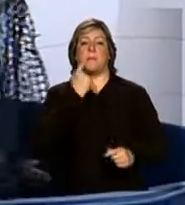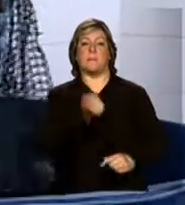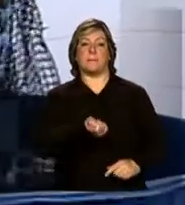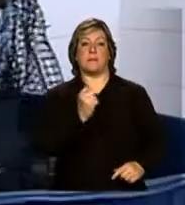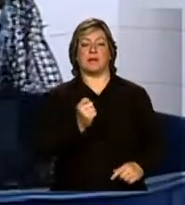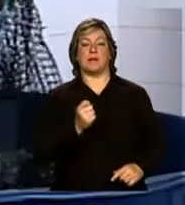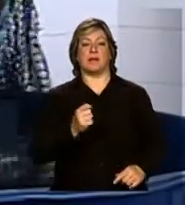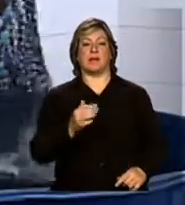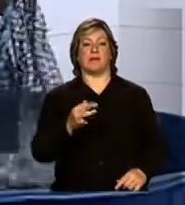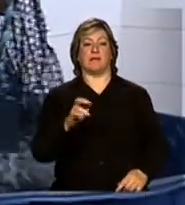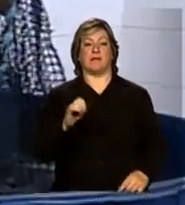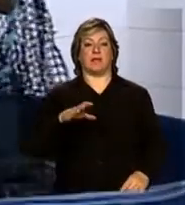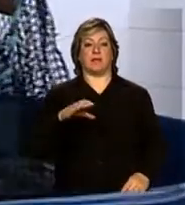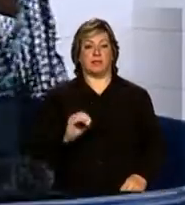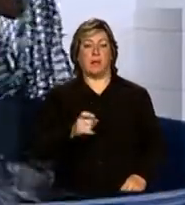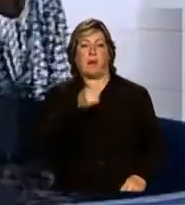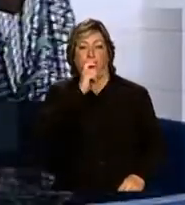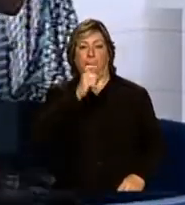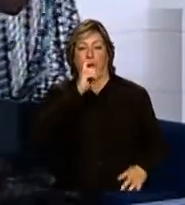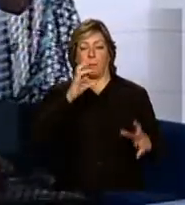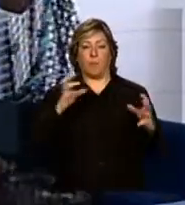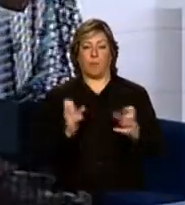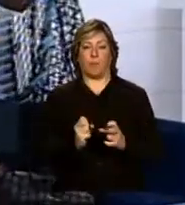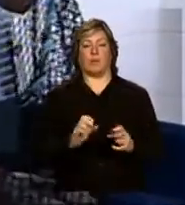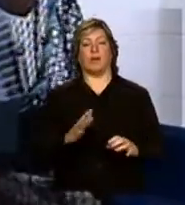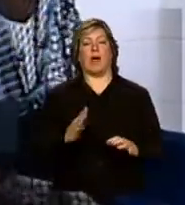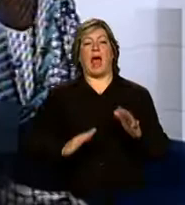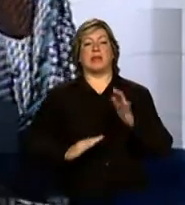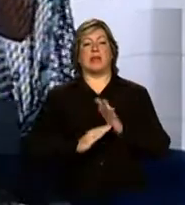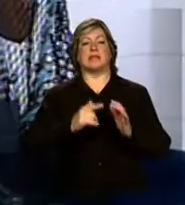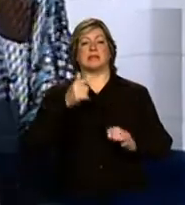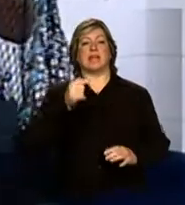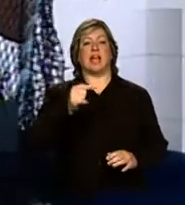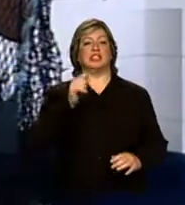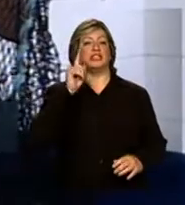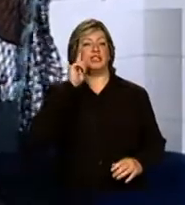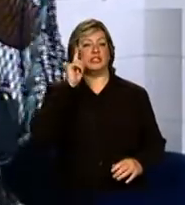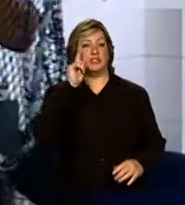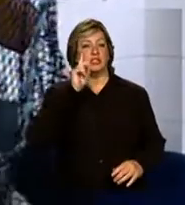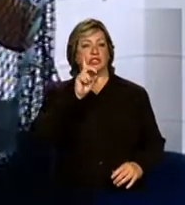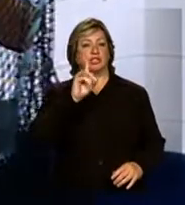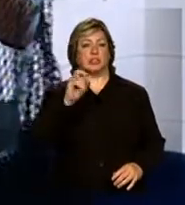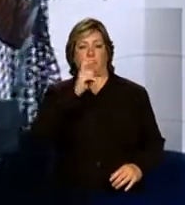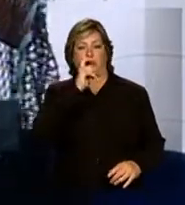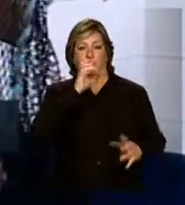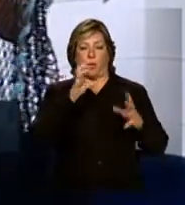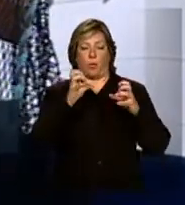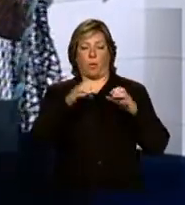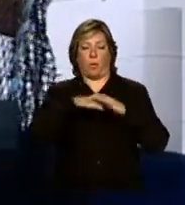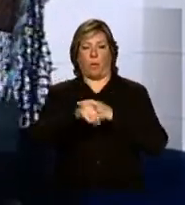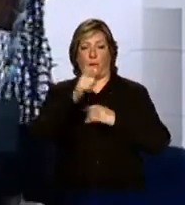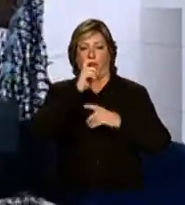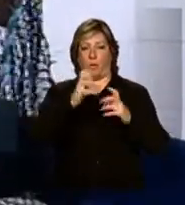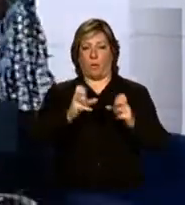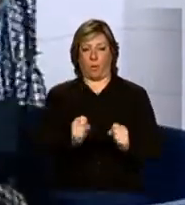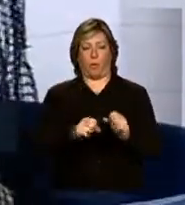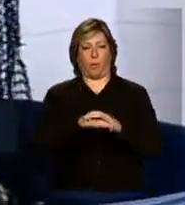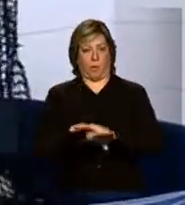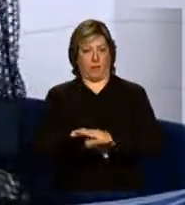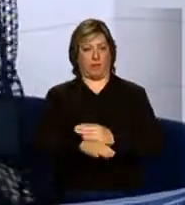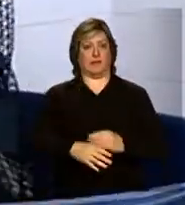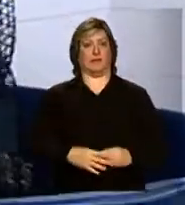resfriado Ou seja no máximo 7 dias de processamento ou de